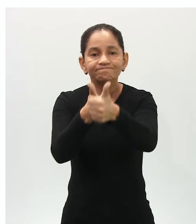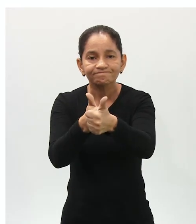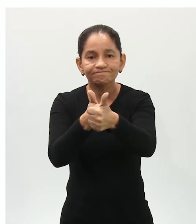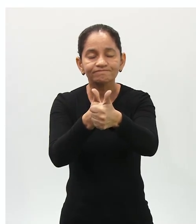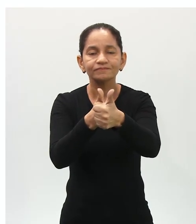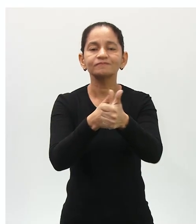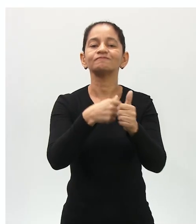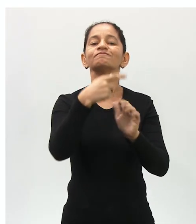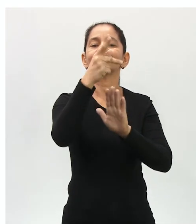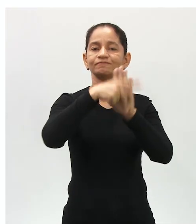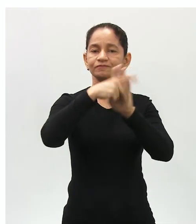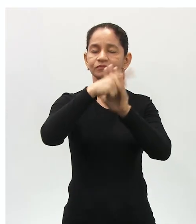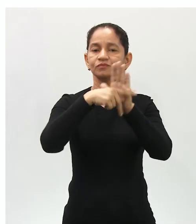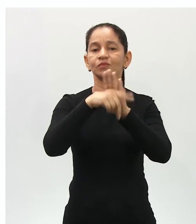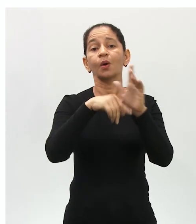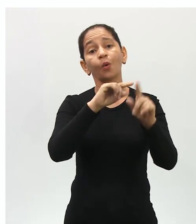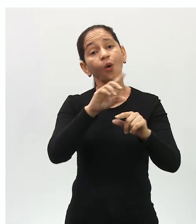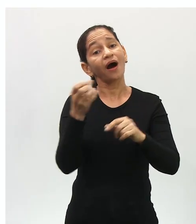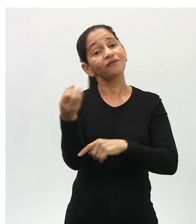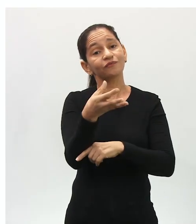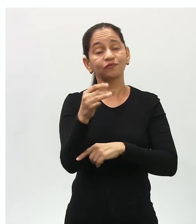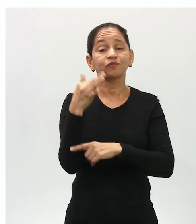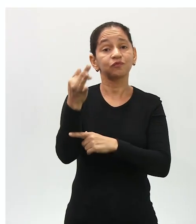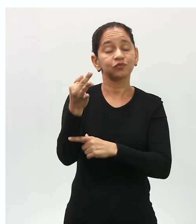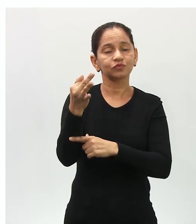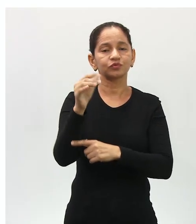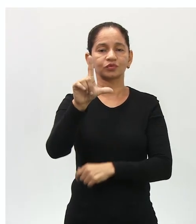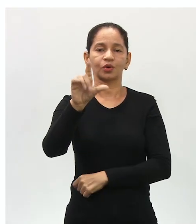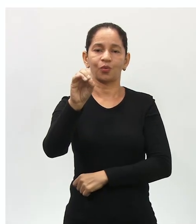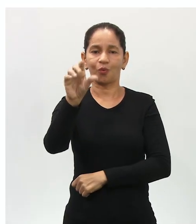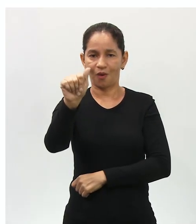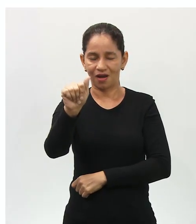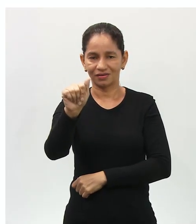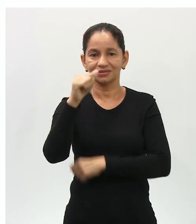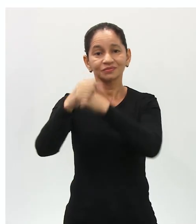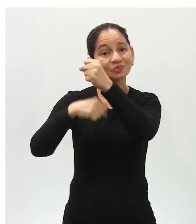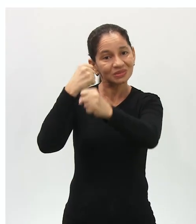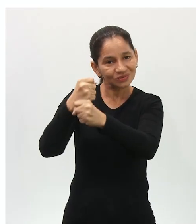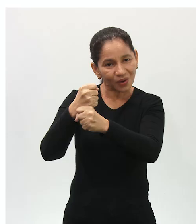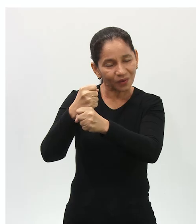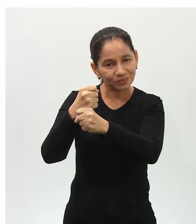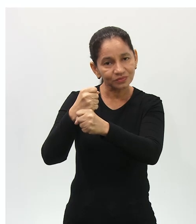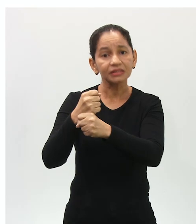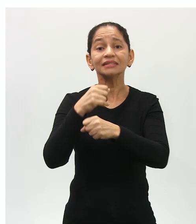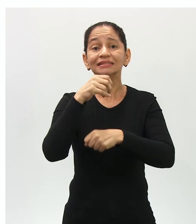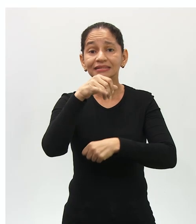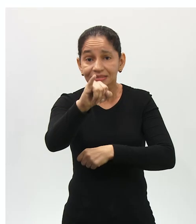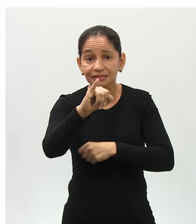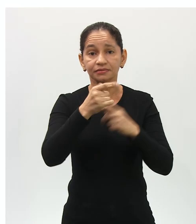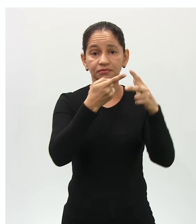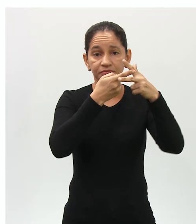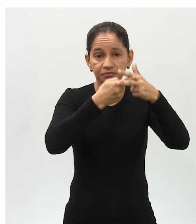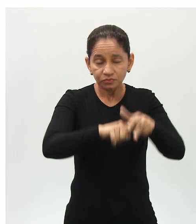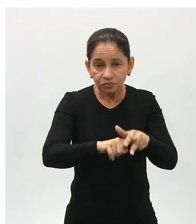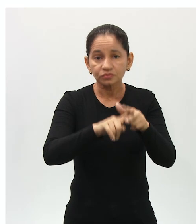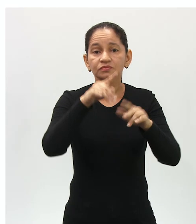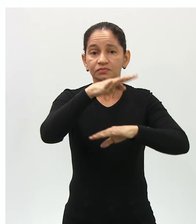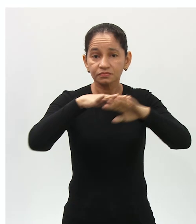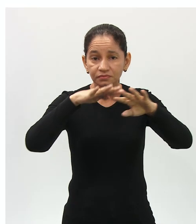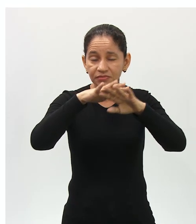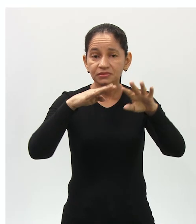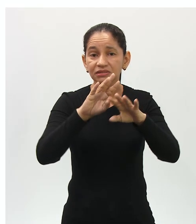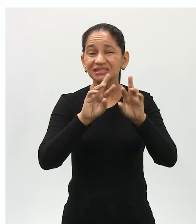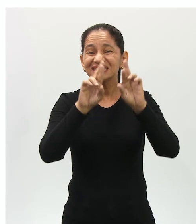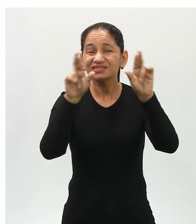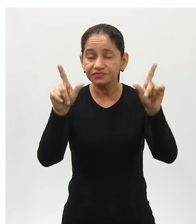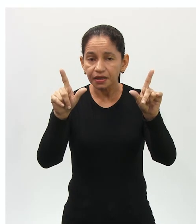Orientar a elaboração da LOA, tá? Também Se tiver alguma mudança na legislação tributária, a gente vai encontrar dentro